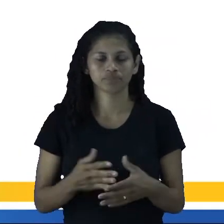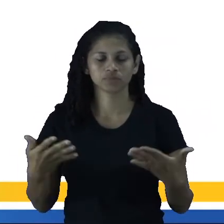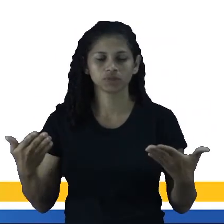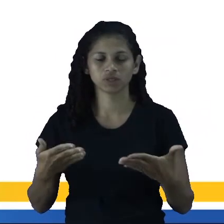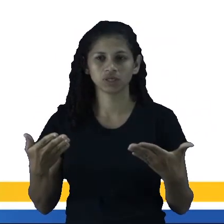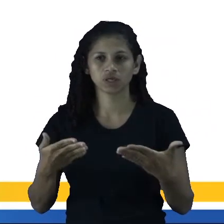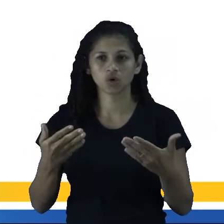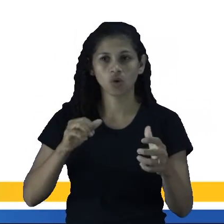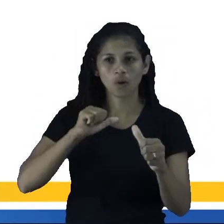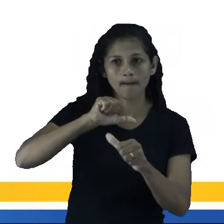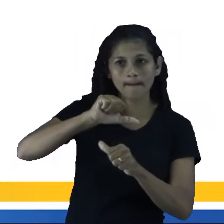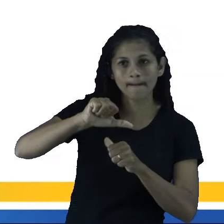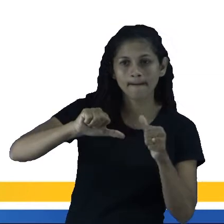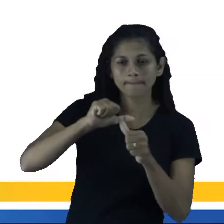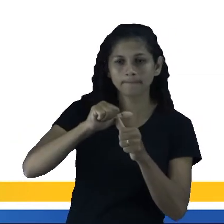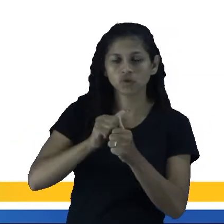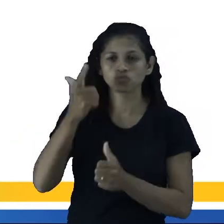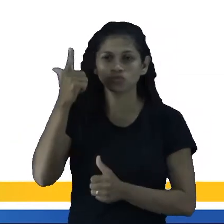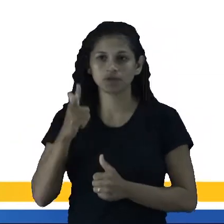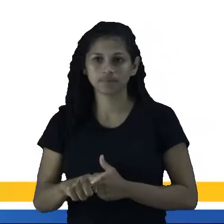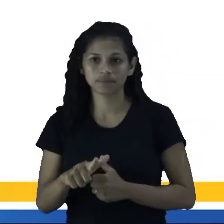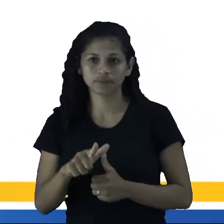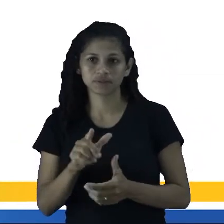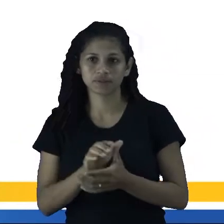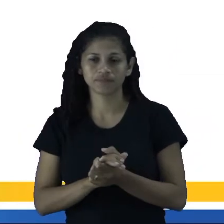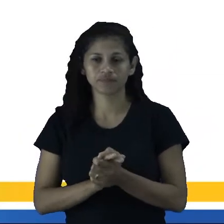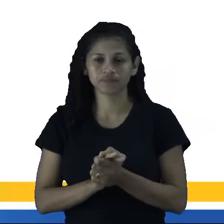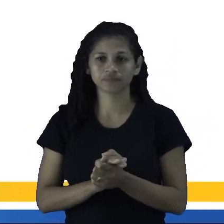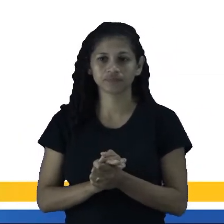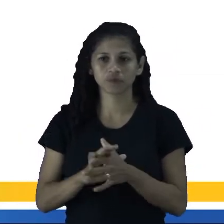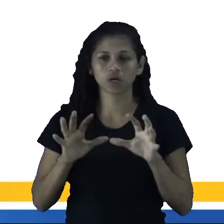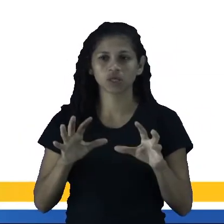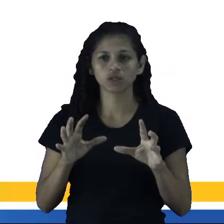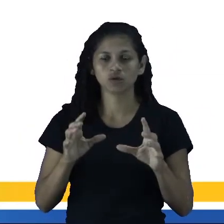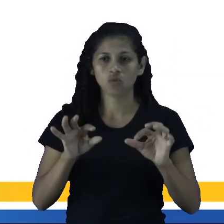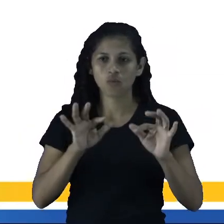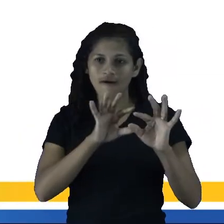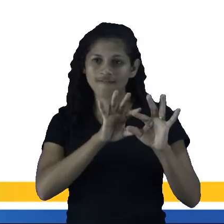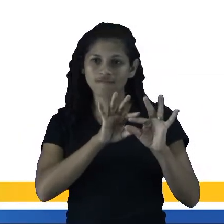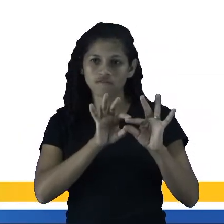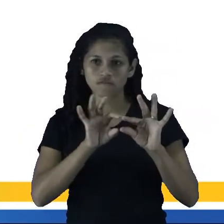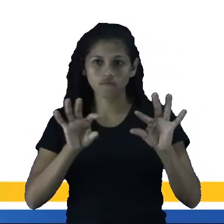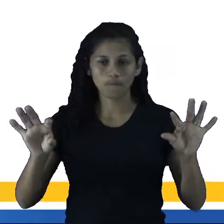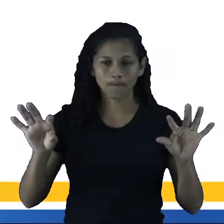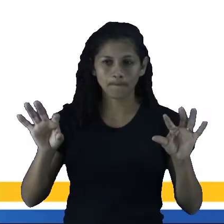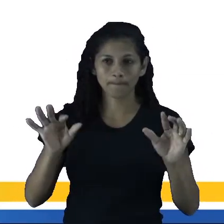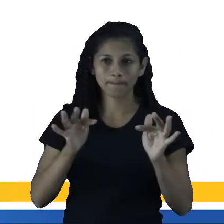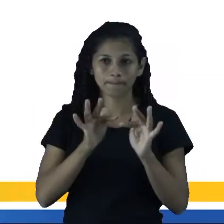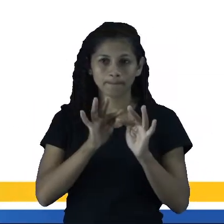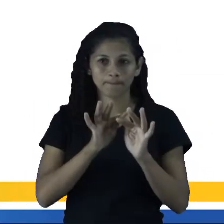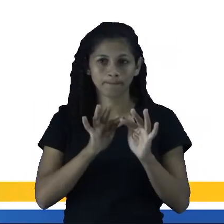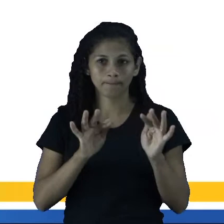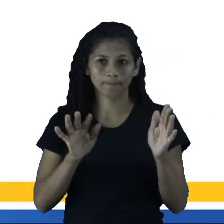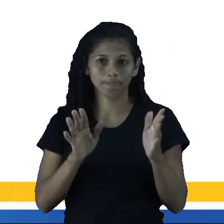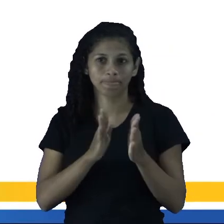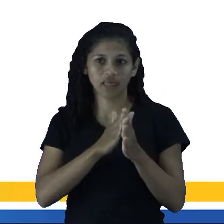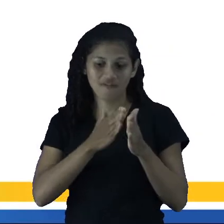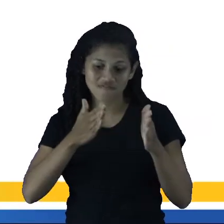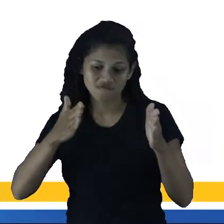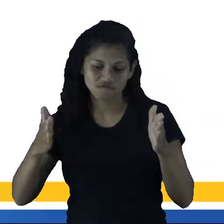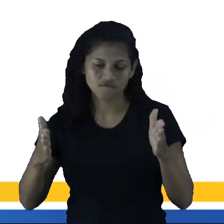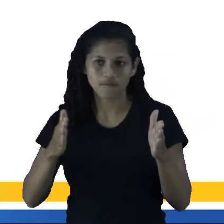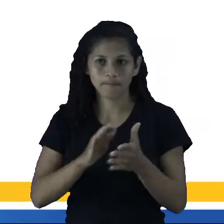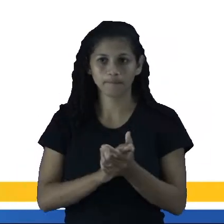Agora, permutação com repetição. Aqui eu tenho uma fórmula, pessoal. Essa fórmula aqui ela não é complicada. Eu